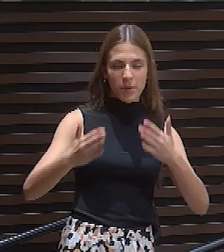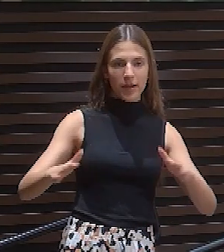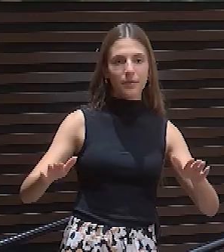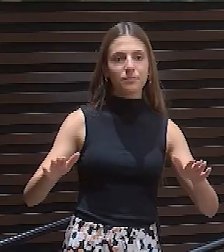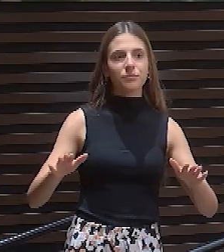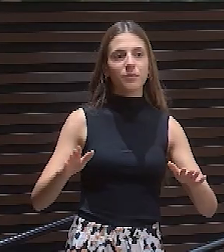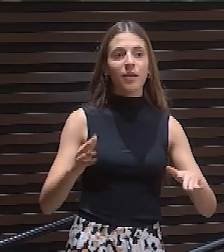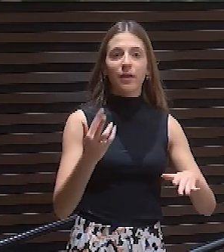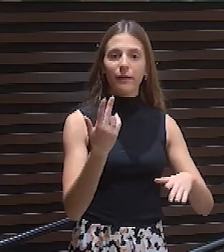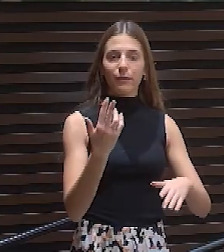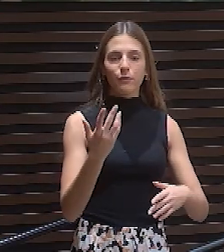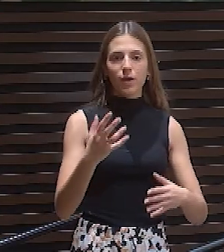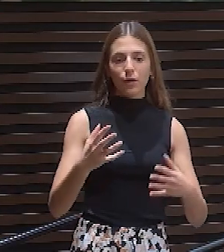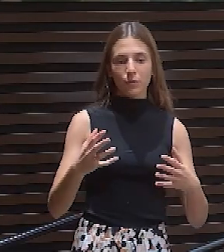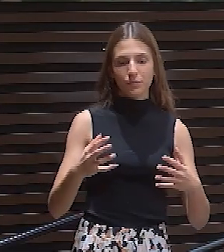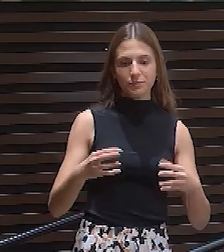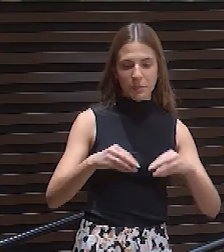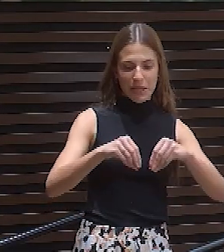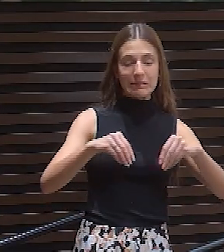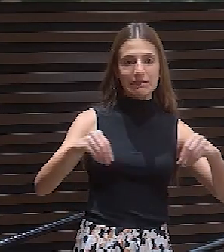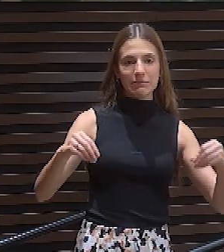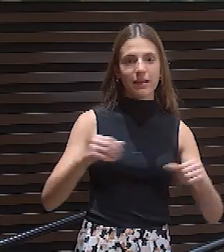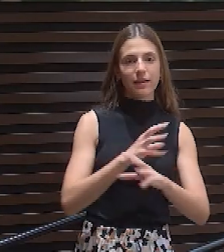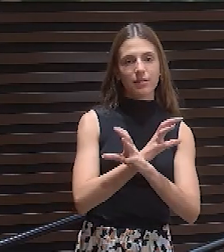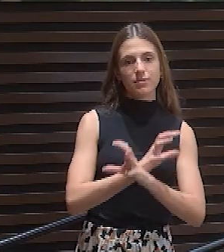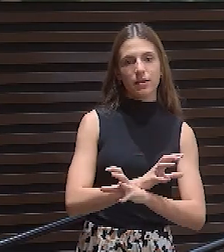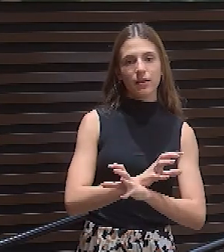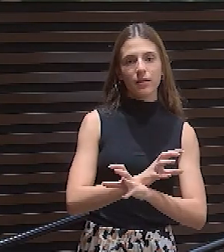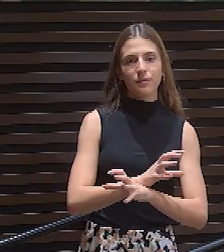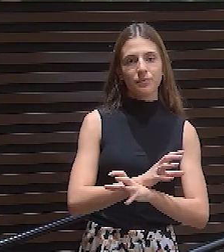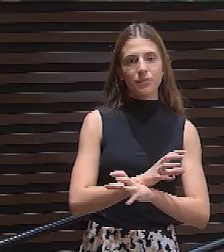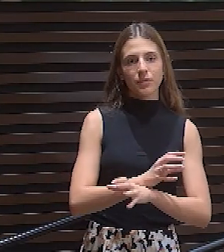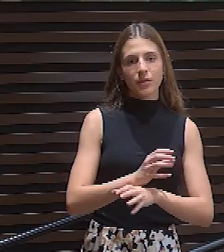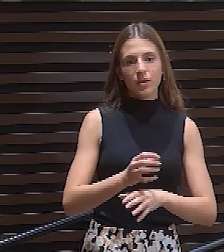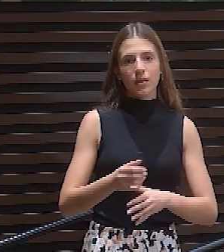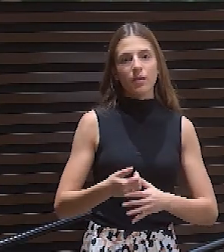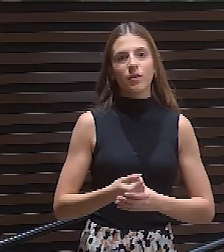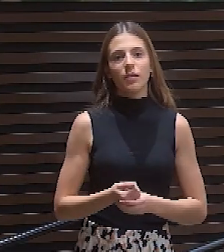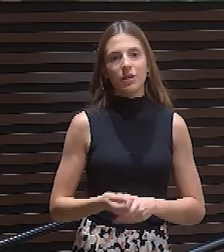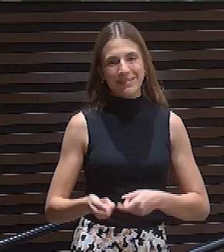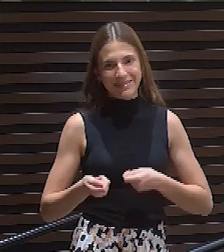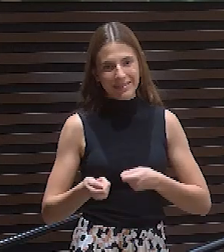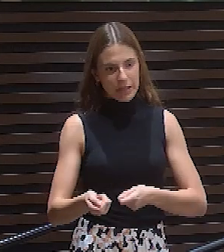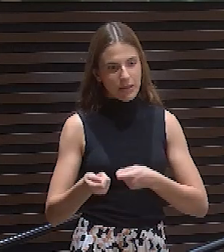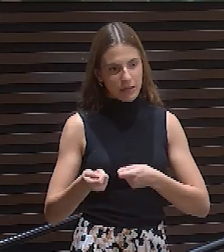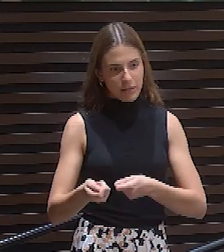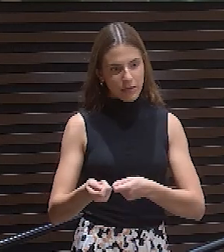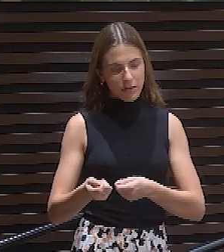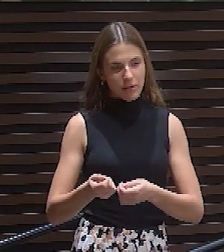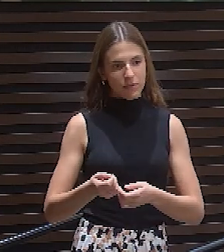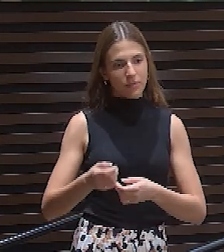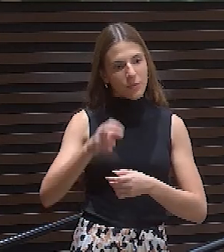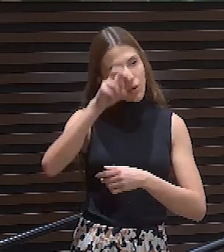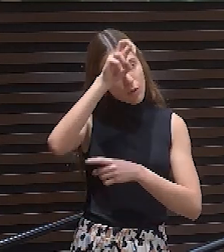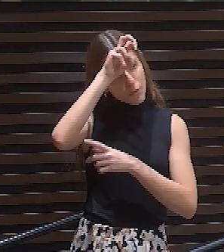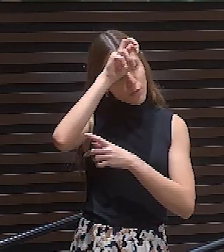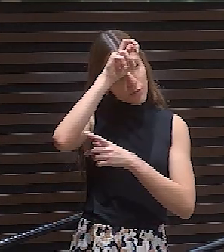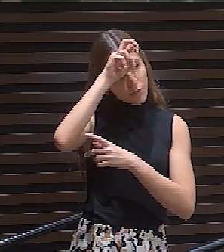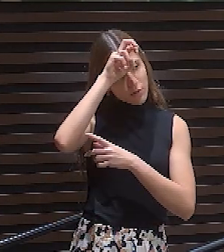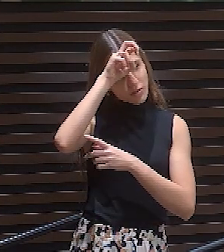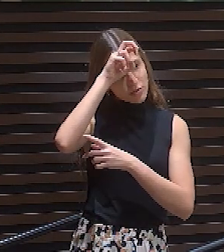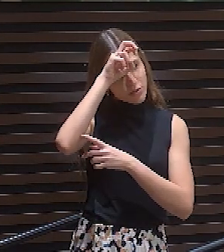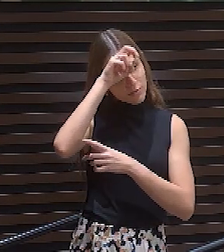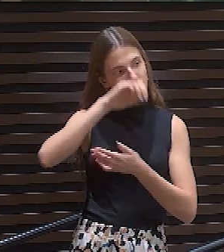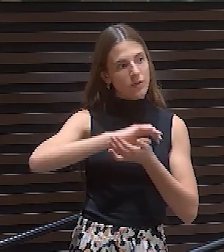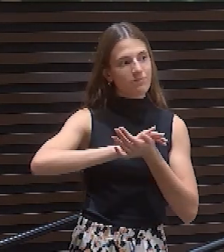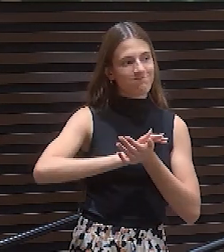tentando os egípcios, foram tragados de todo. E o verso 30 diz: